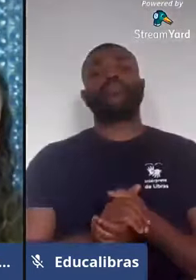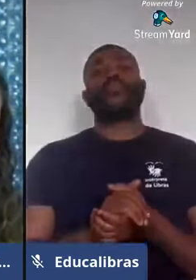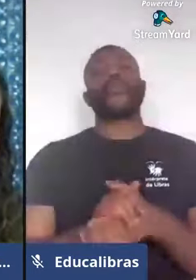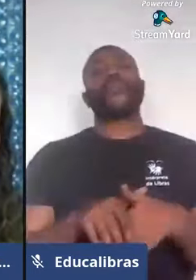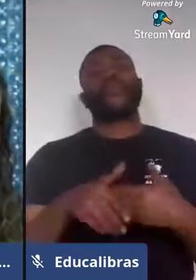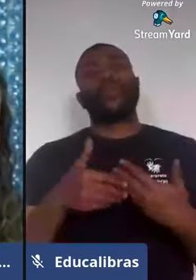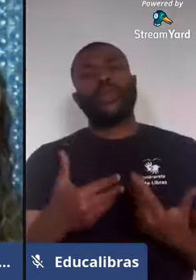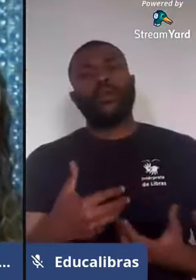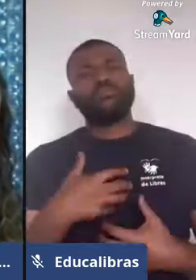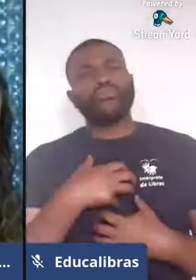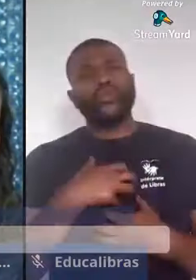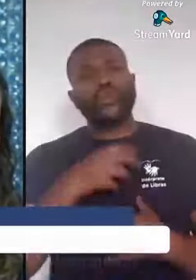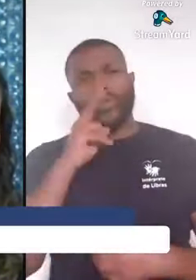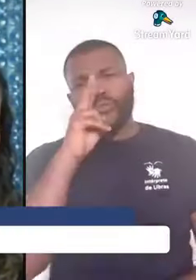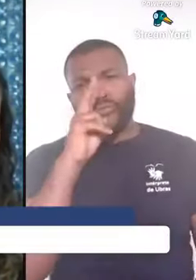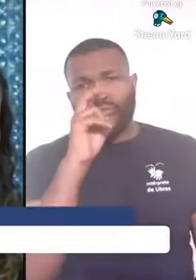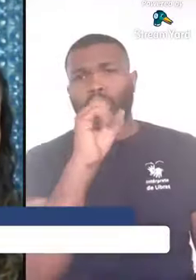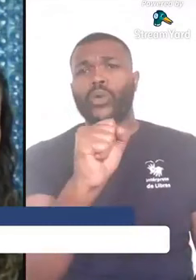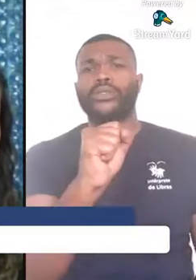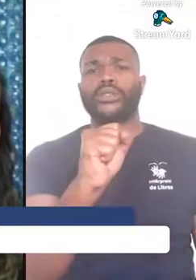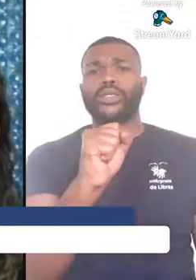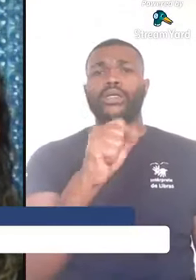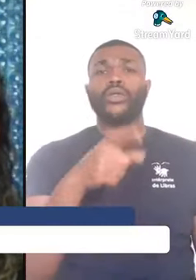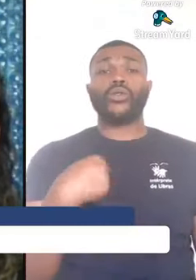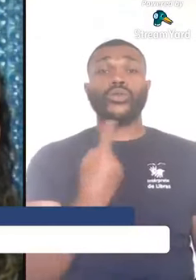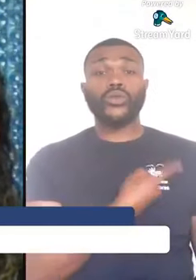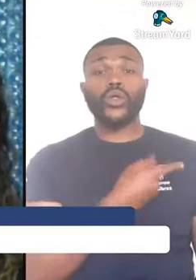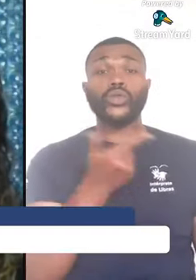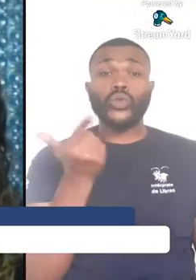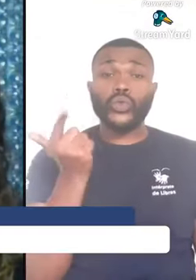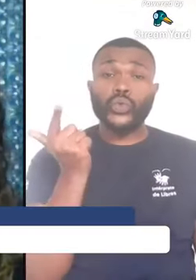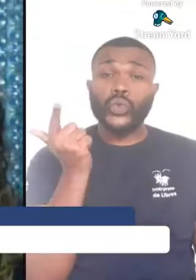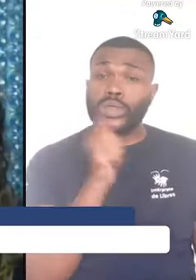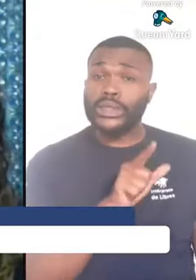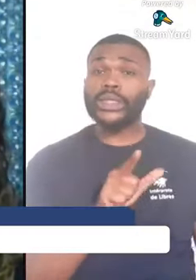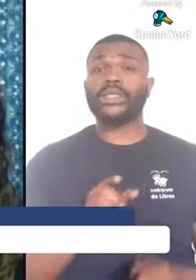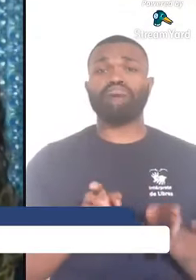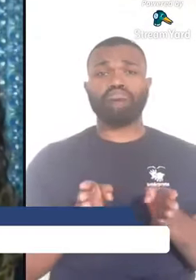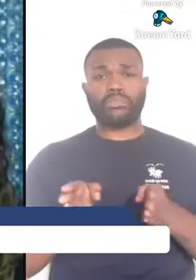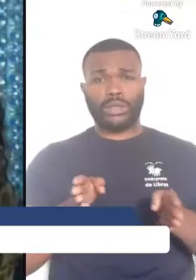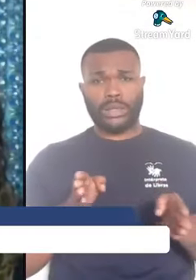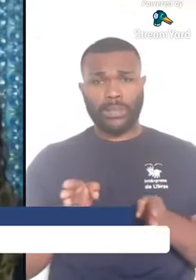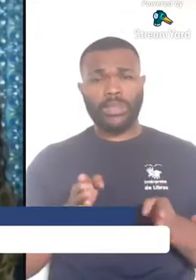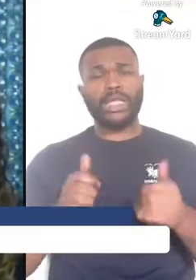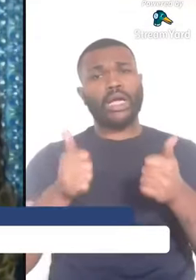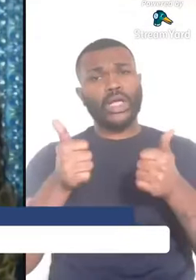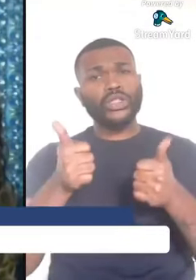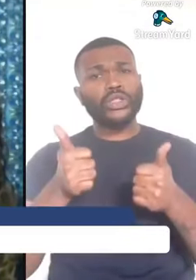força para fazer com que a gente conseguisse cumprir a acessibilidade de maneira